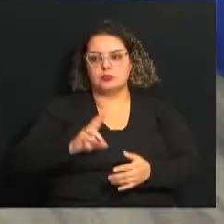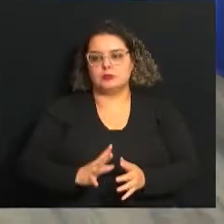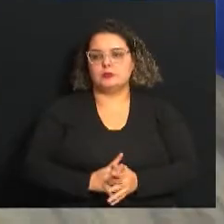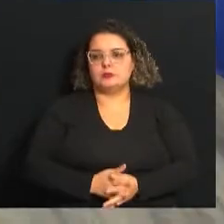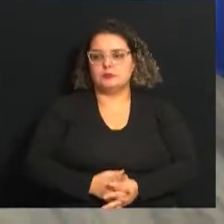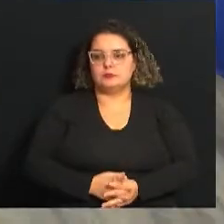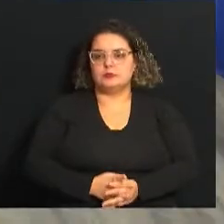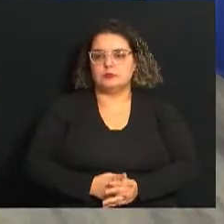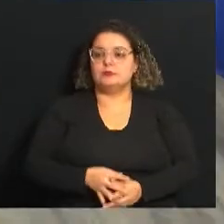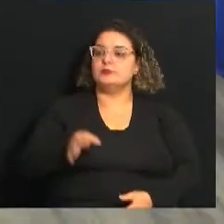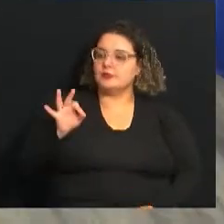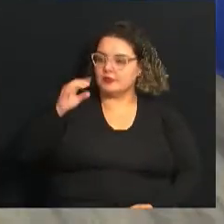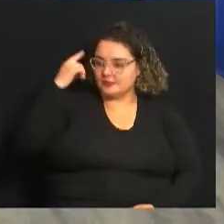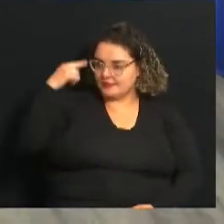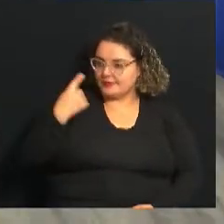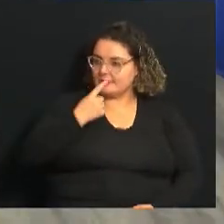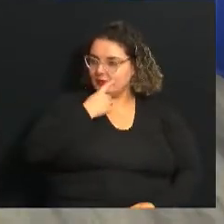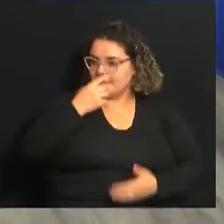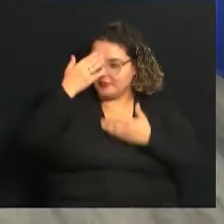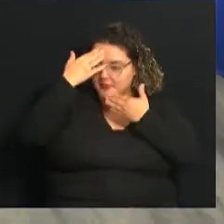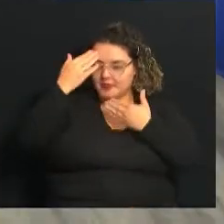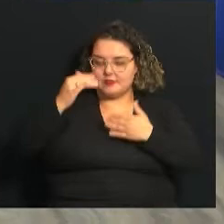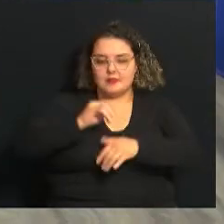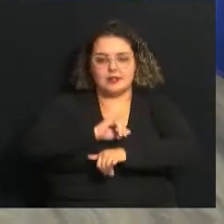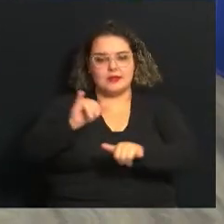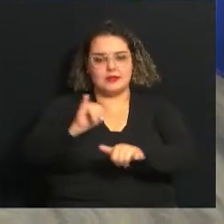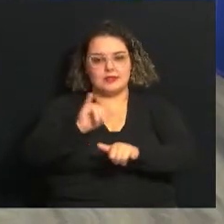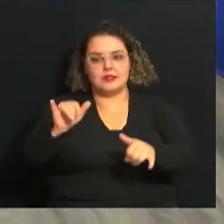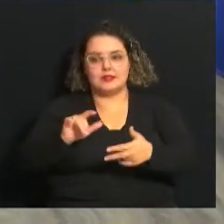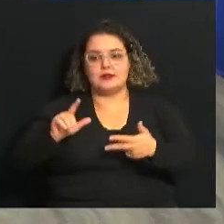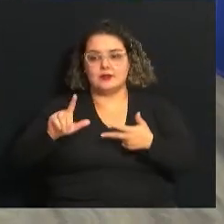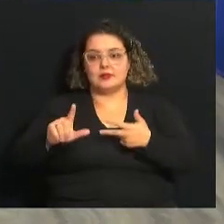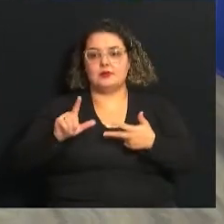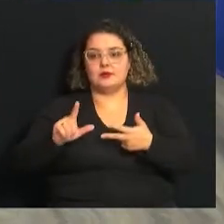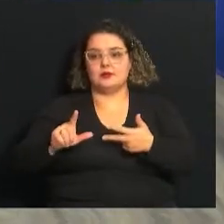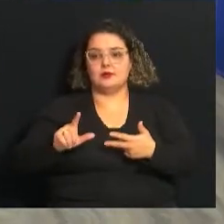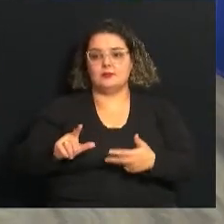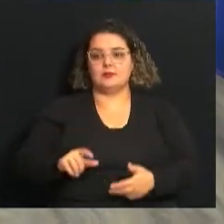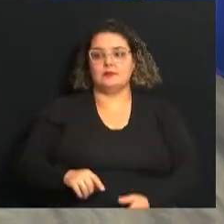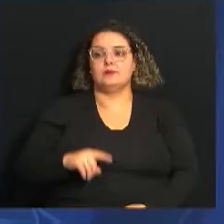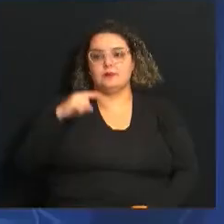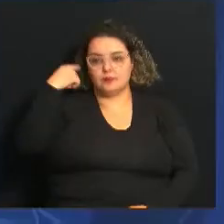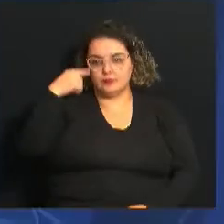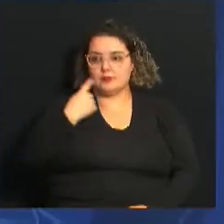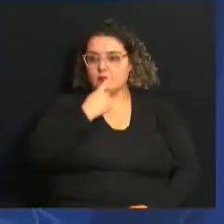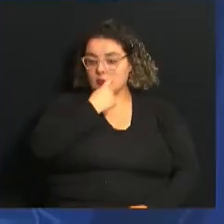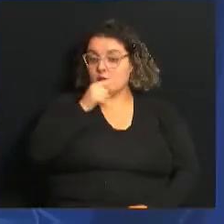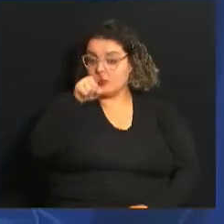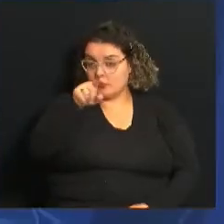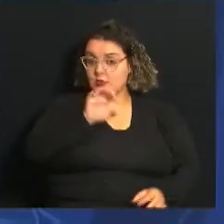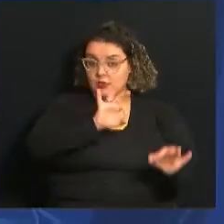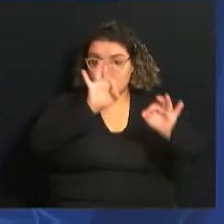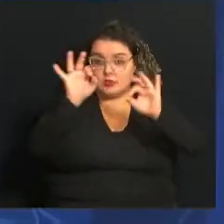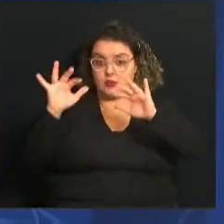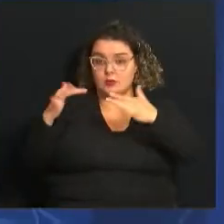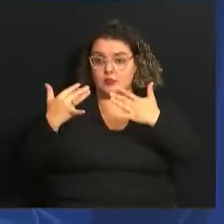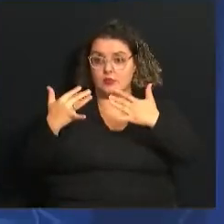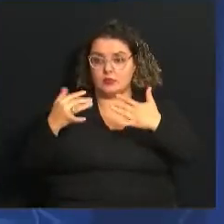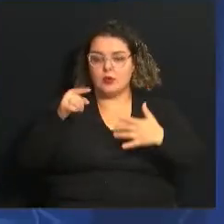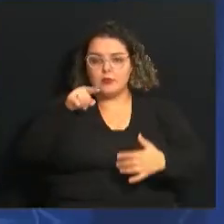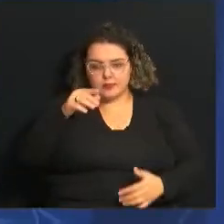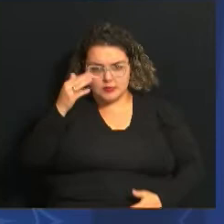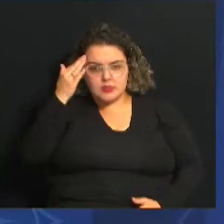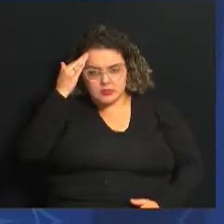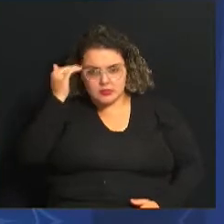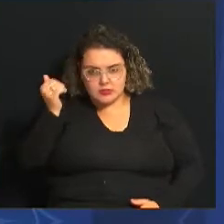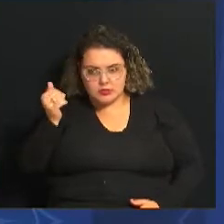Tá certo, então, Mina Abreu, muito obrigado pelas notícias do Legislativo. E Mina, e você que está nos acompanhando, vocês sabiam